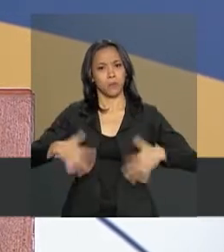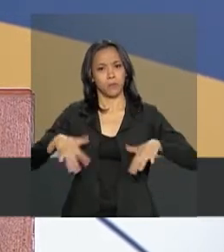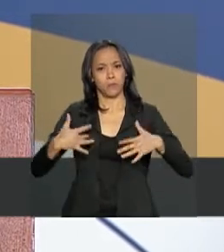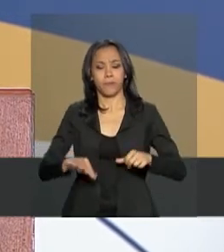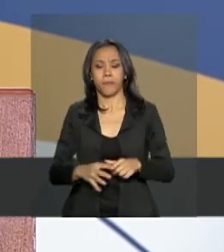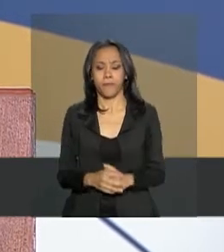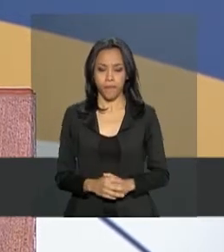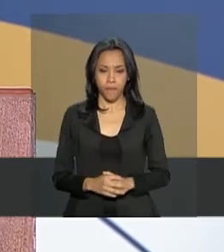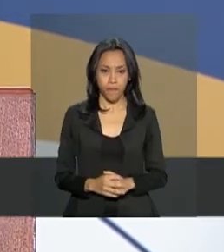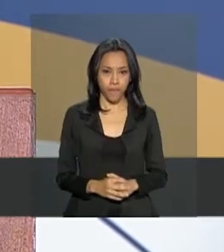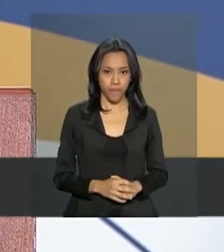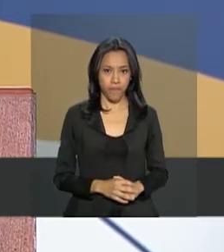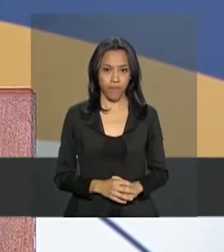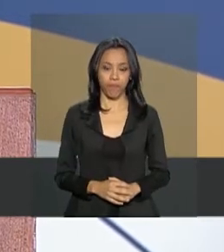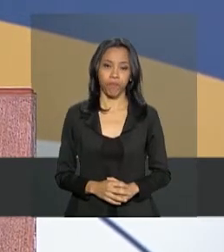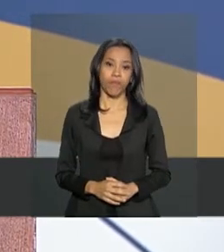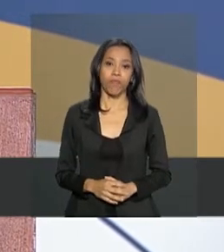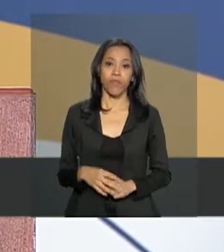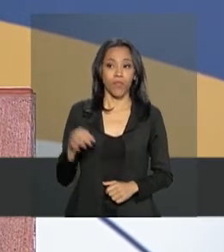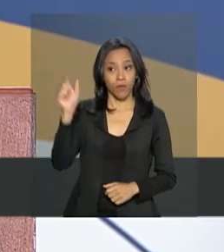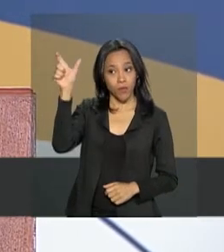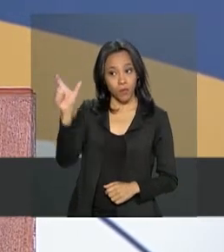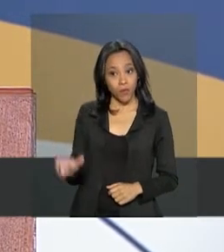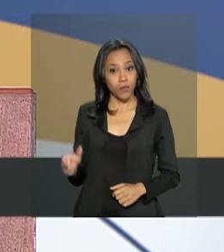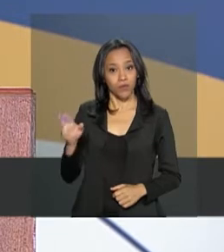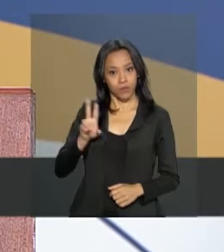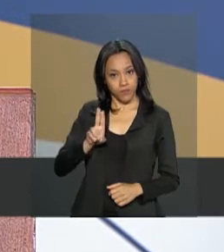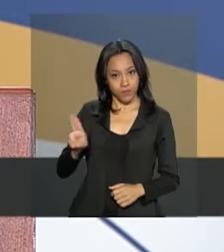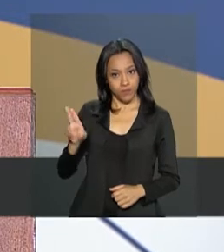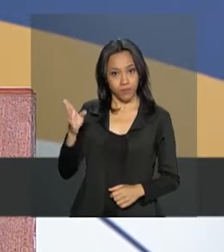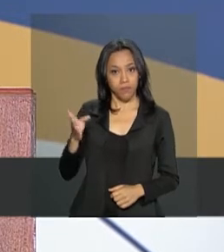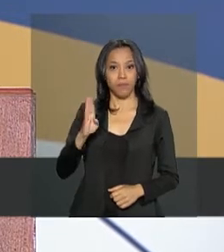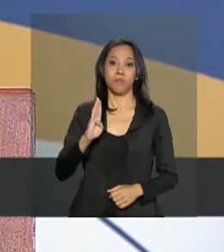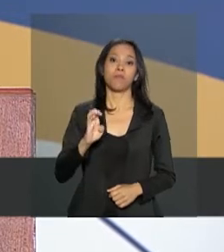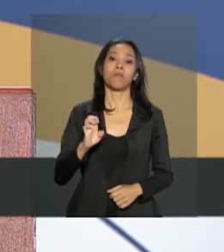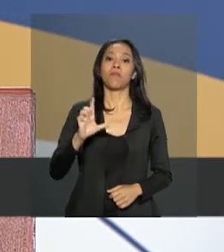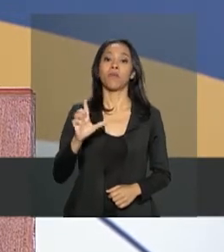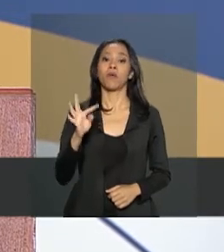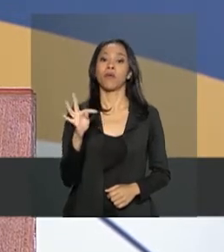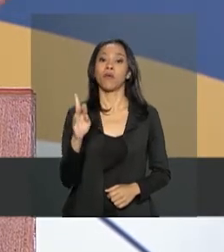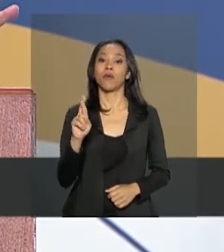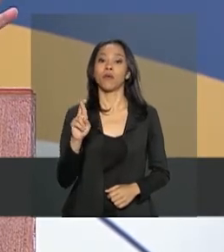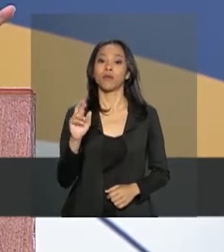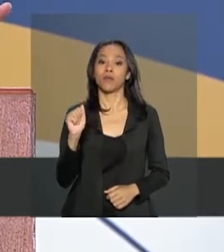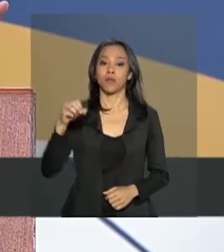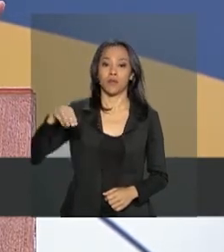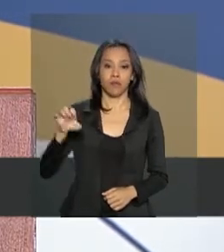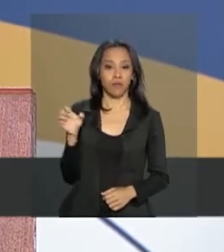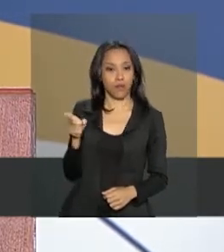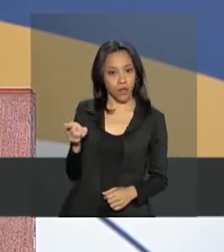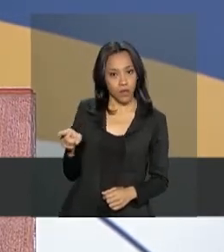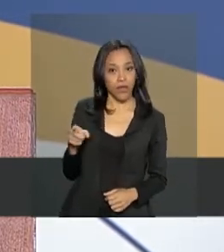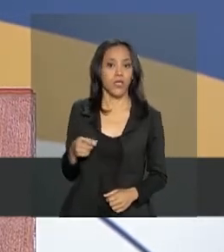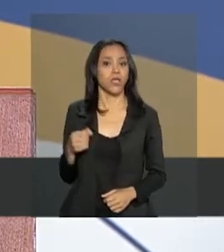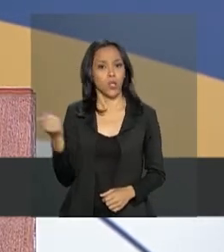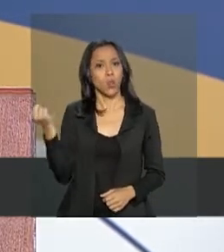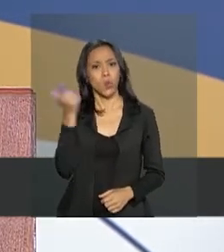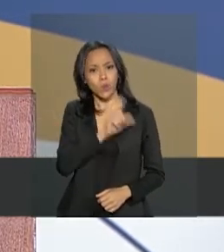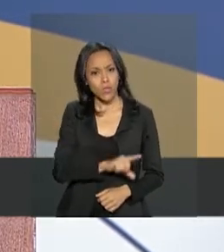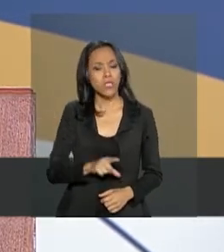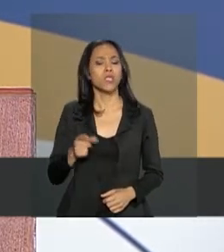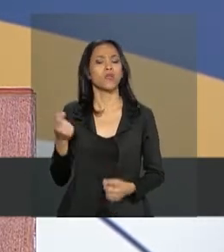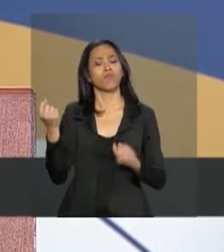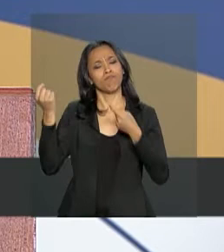o o beltrame conseguiu na verdade historiar tudo aquilo que foi